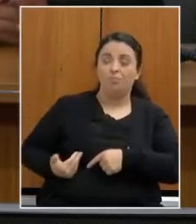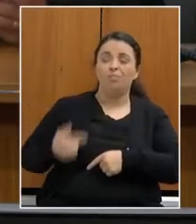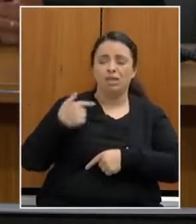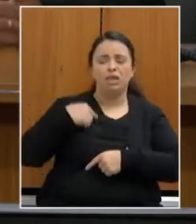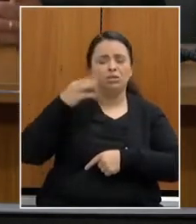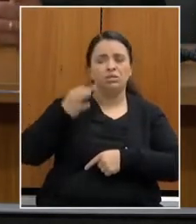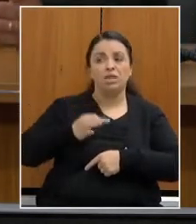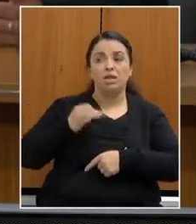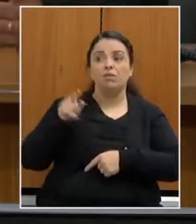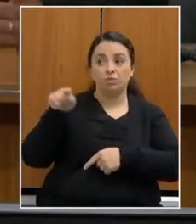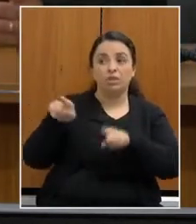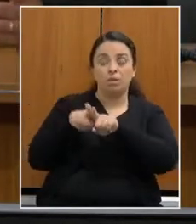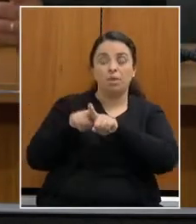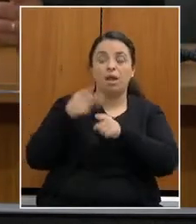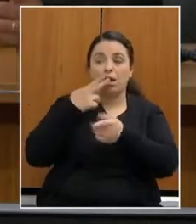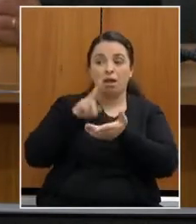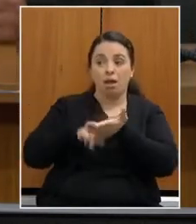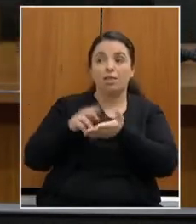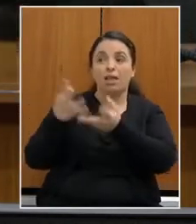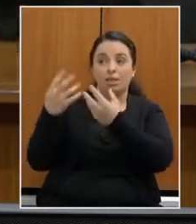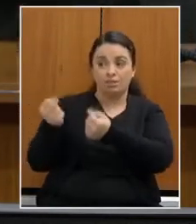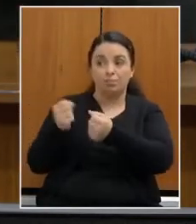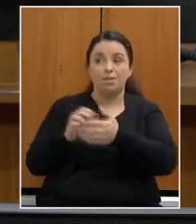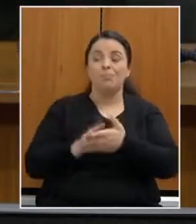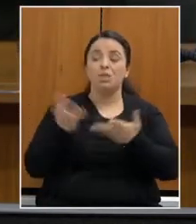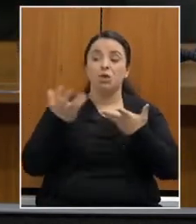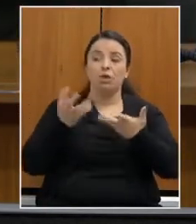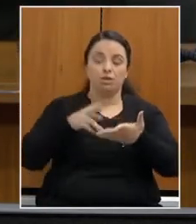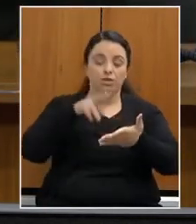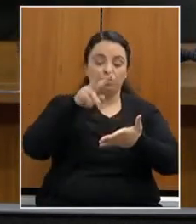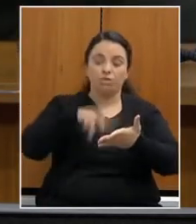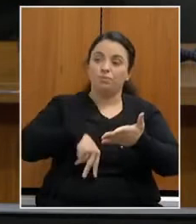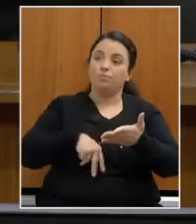E gostaria de ler porque ela é muito pertinente a esse assunto.